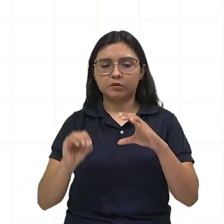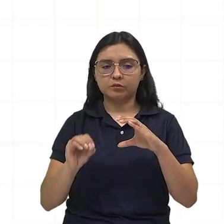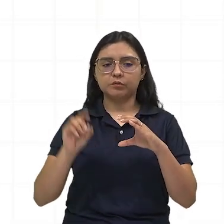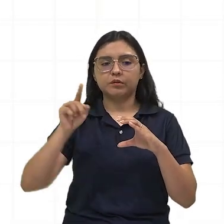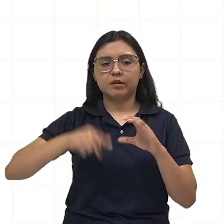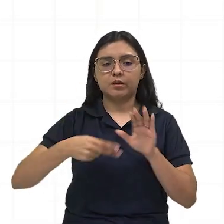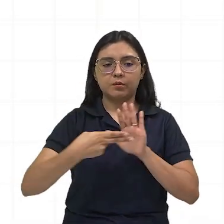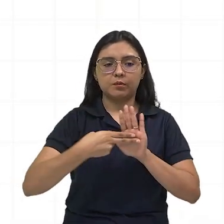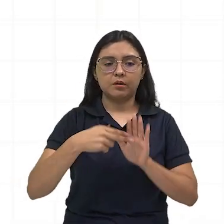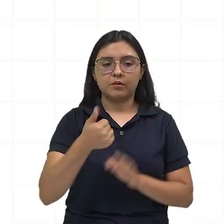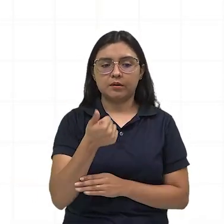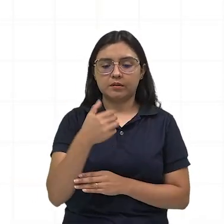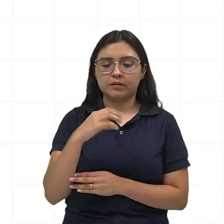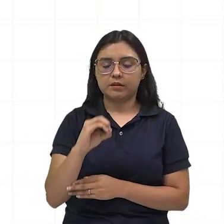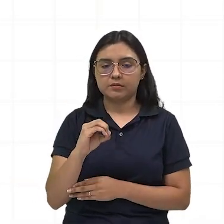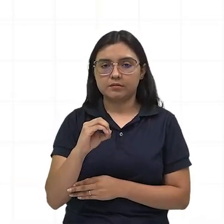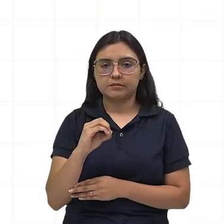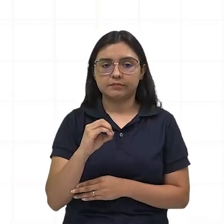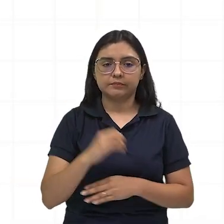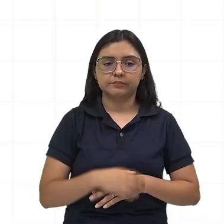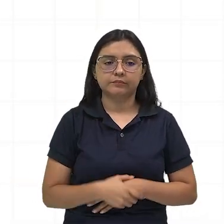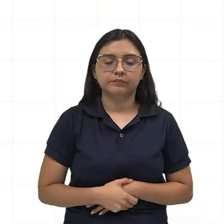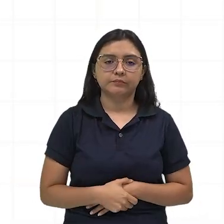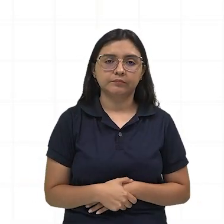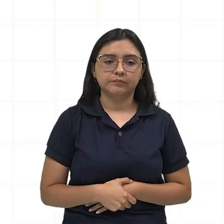é 10